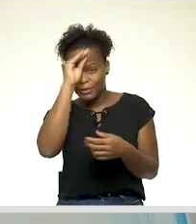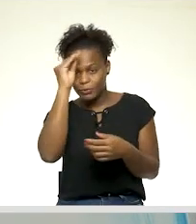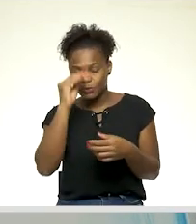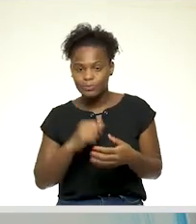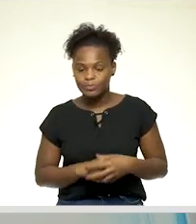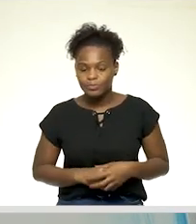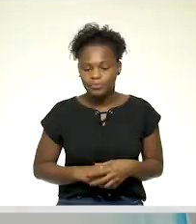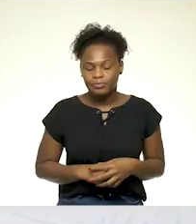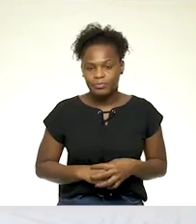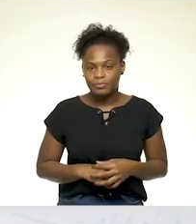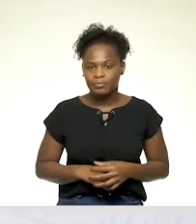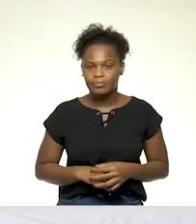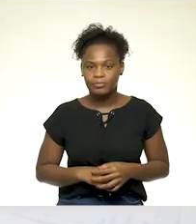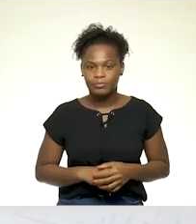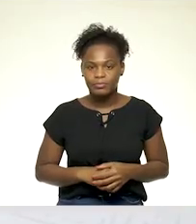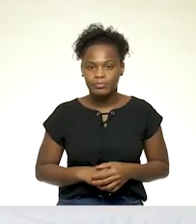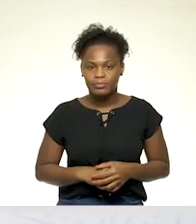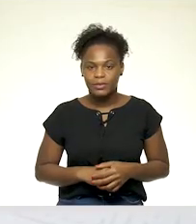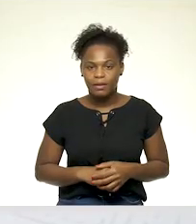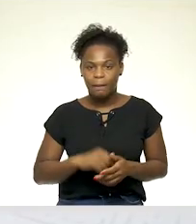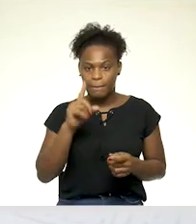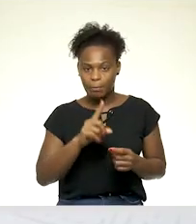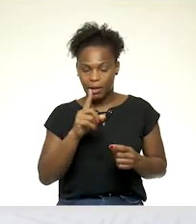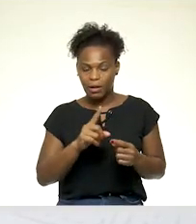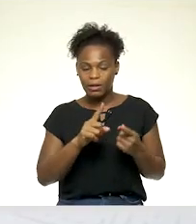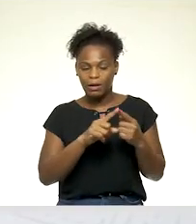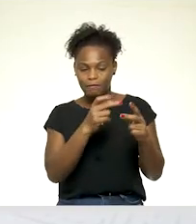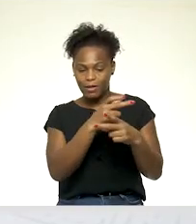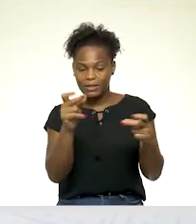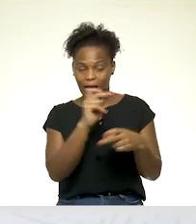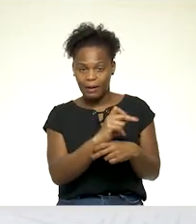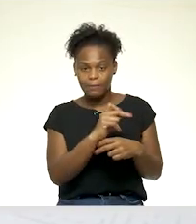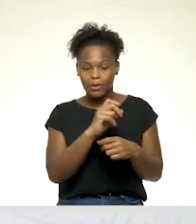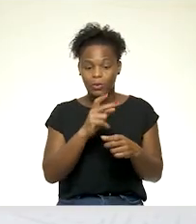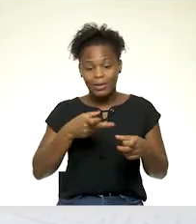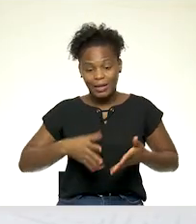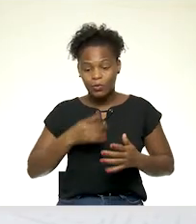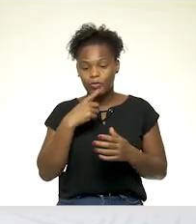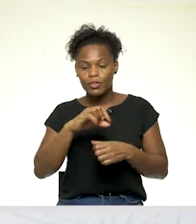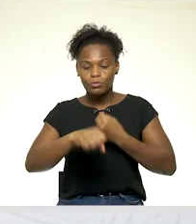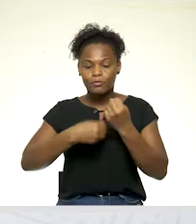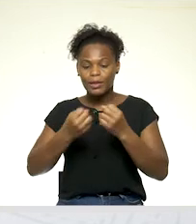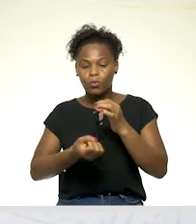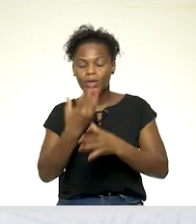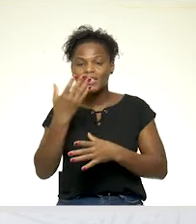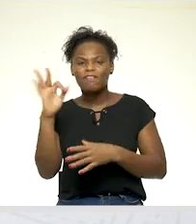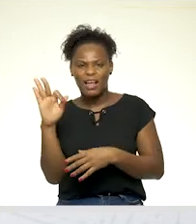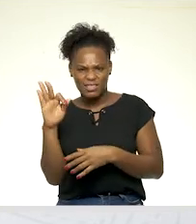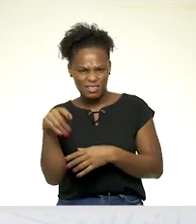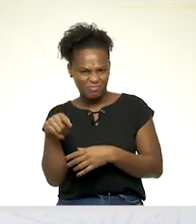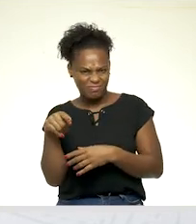falsas. Vamos então à primeira linha. O Renascimento é um movimento que teve origem em